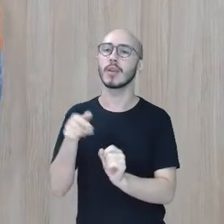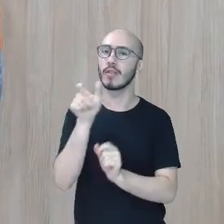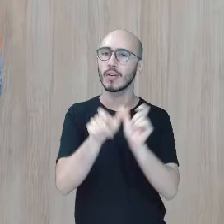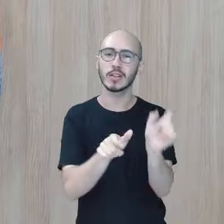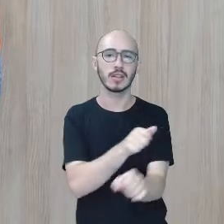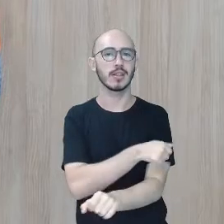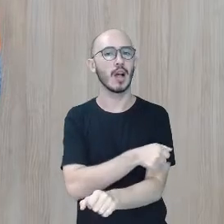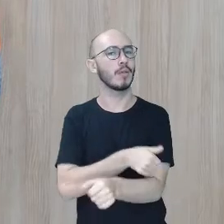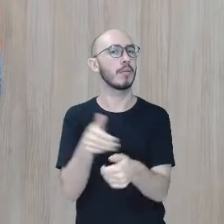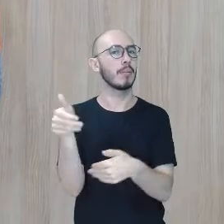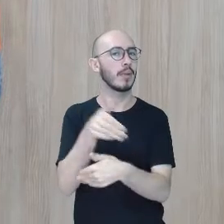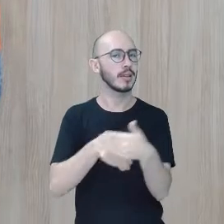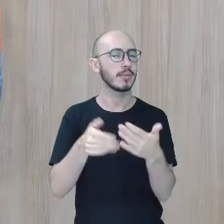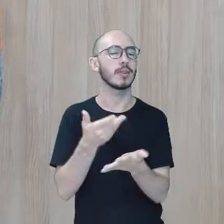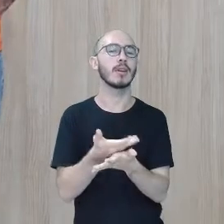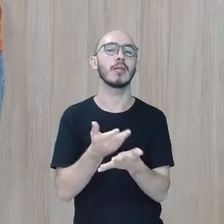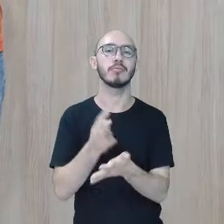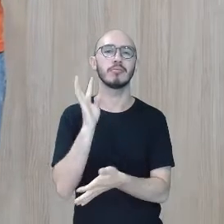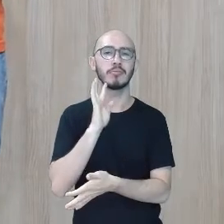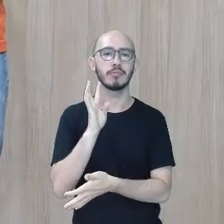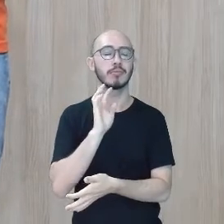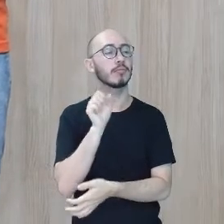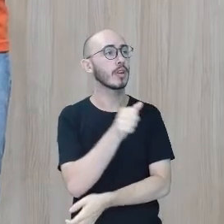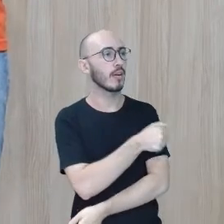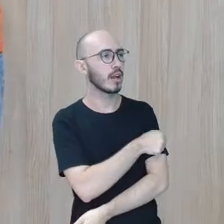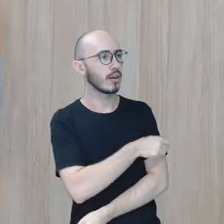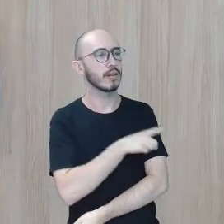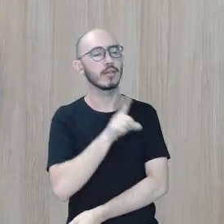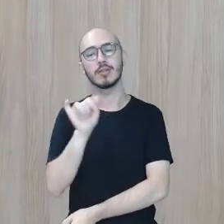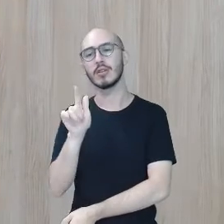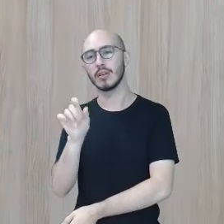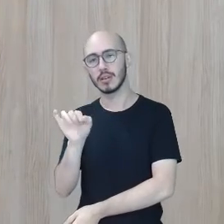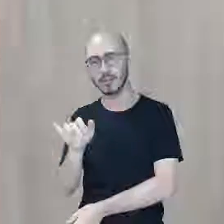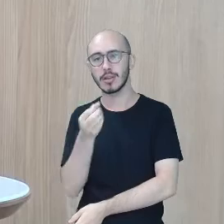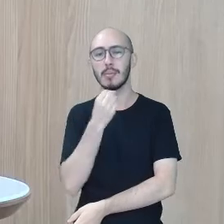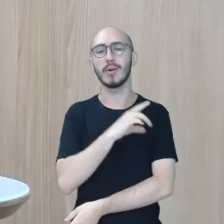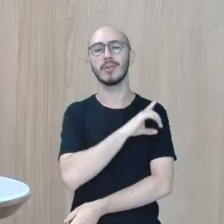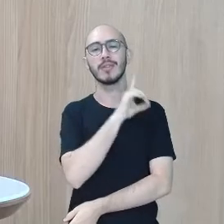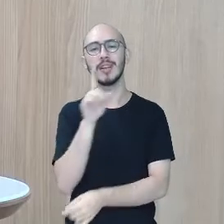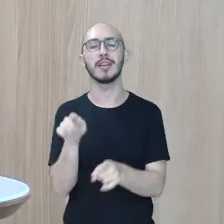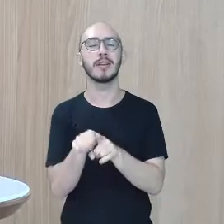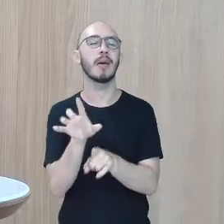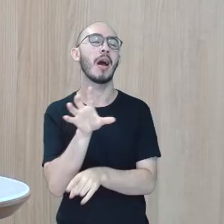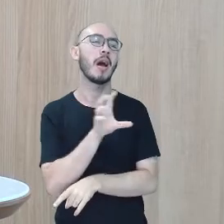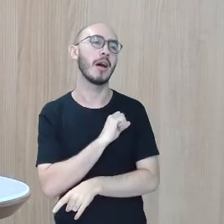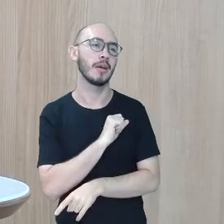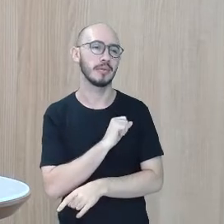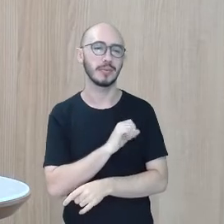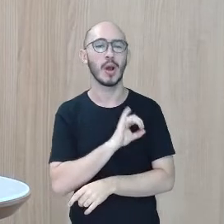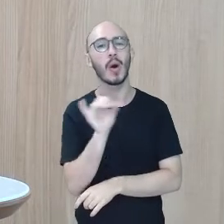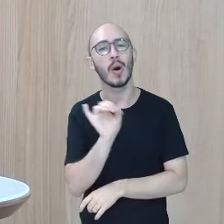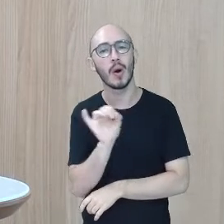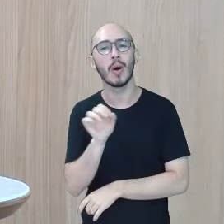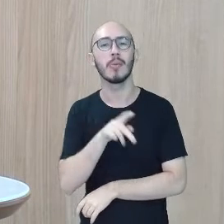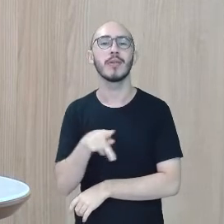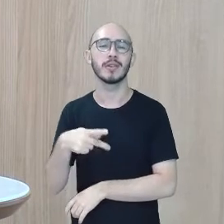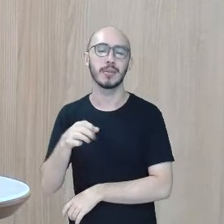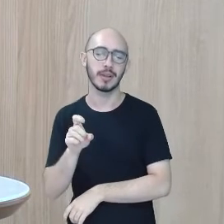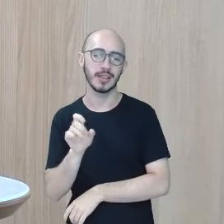na nossa aula e isso é muito massa, O tá Diógenes já lhe deu aquele bom dia maravilhoso que eu amo, né? Oi, professor Pedrinho.